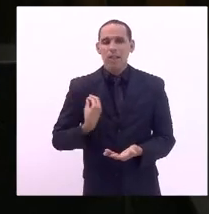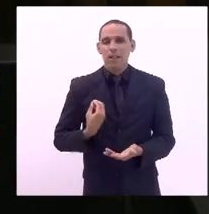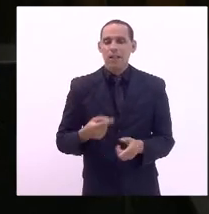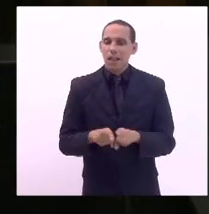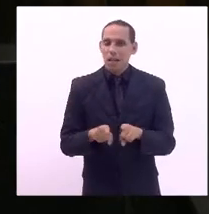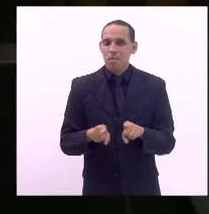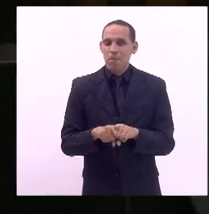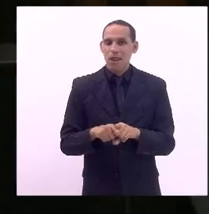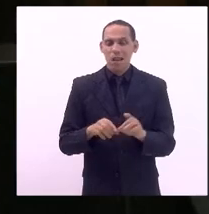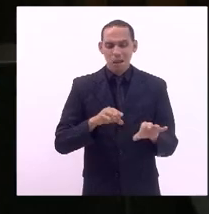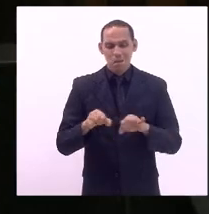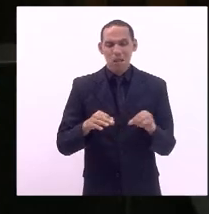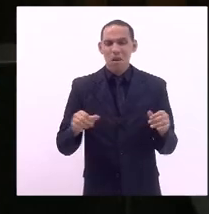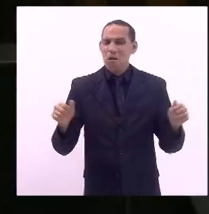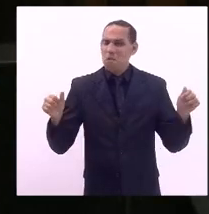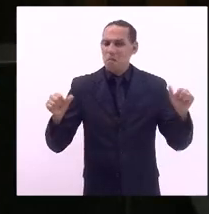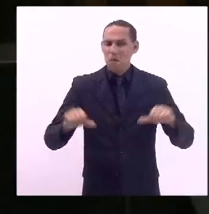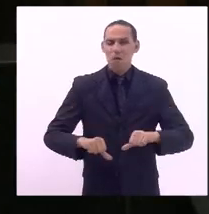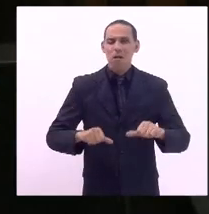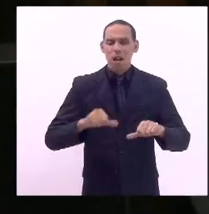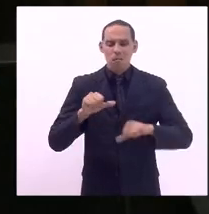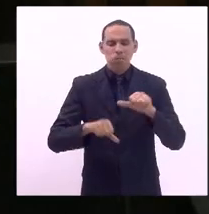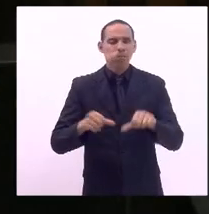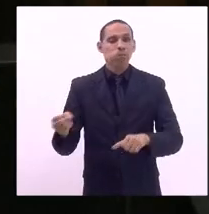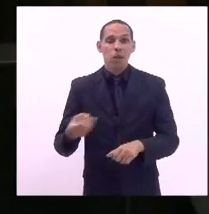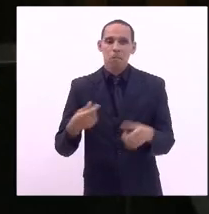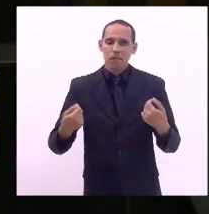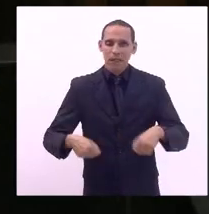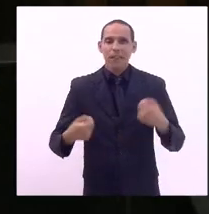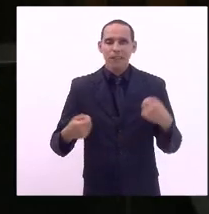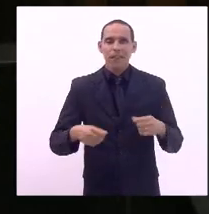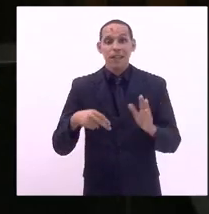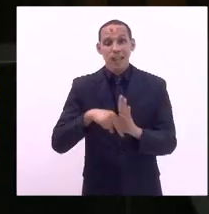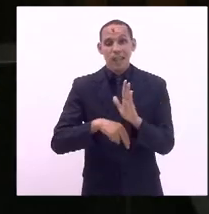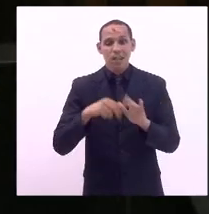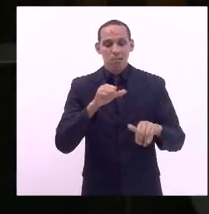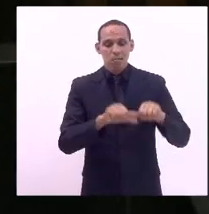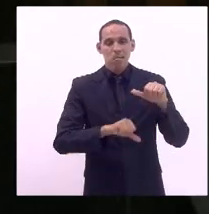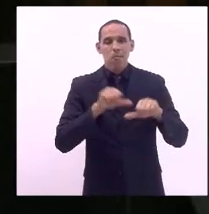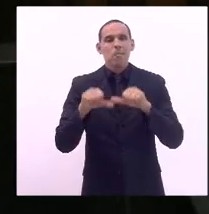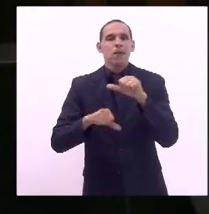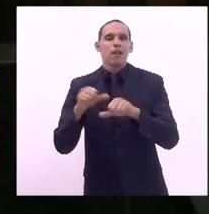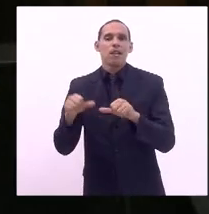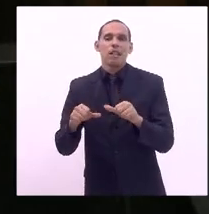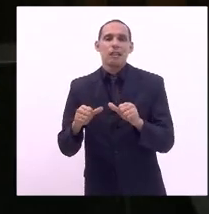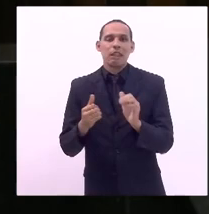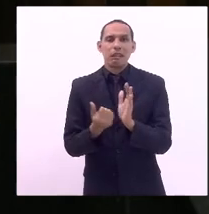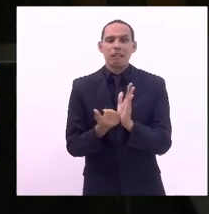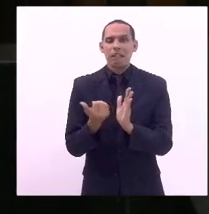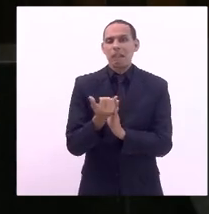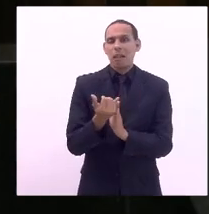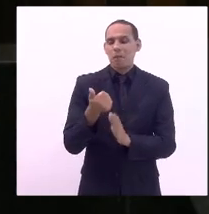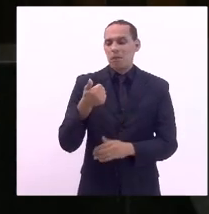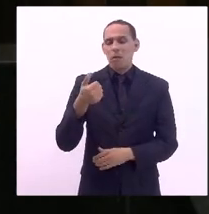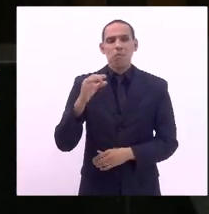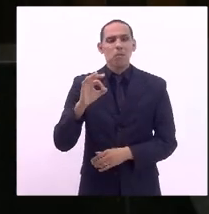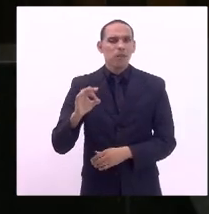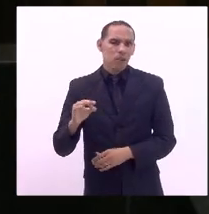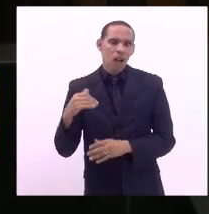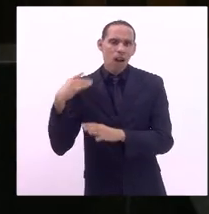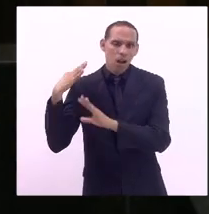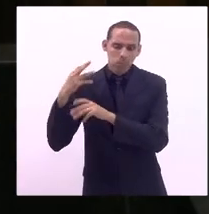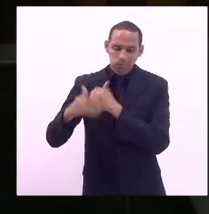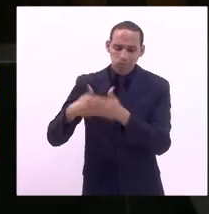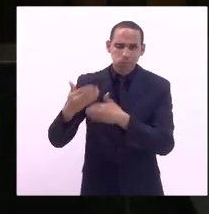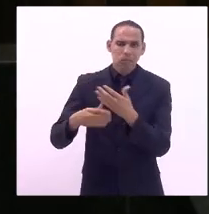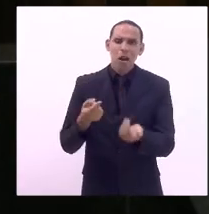ser atualizado, onde, por exemplo, a mudança dos níveis só leva a pouco mais de 1% na sua carreira. Isso é muito